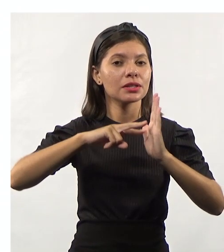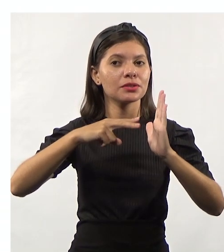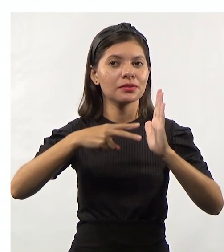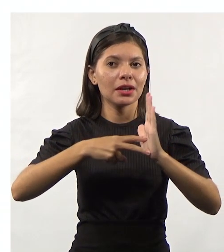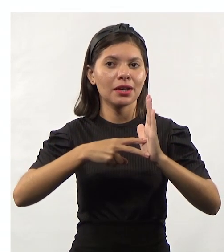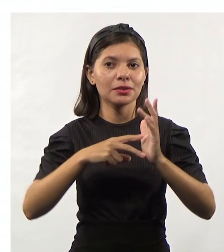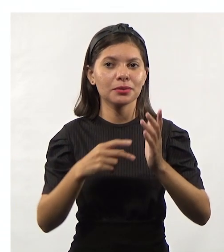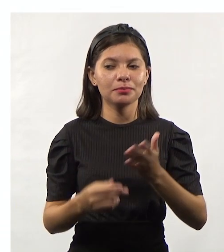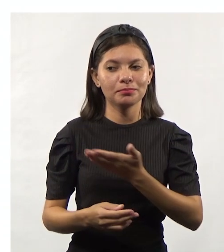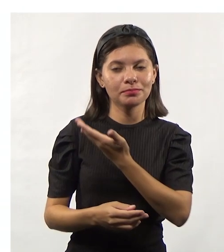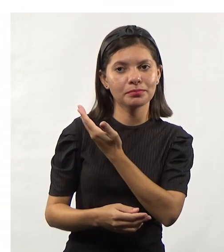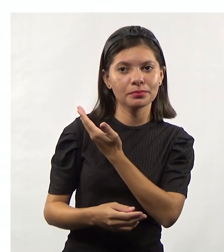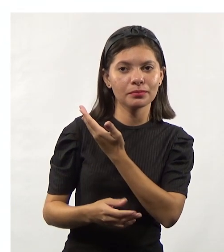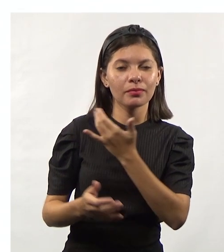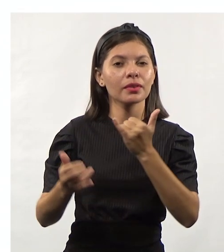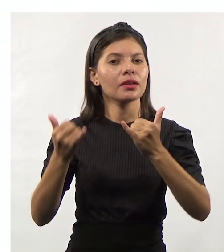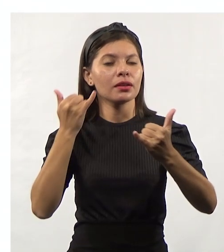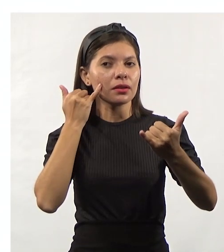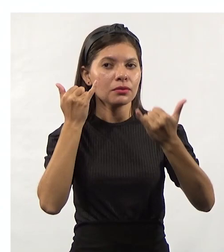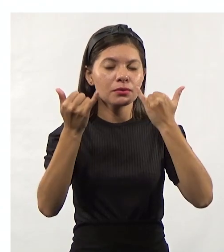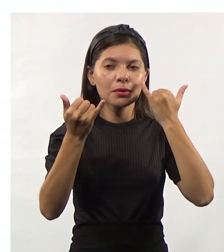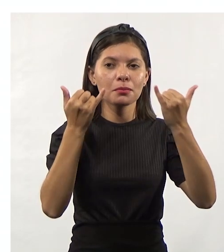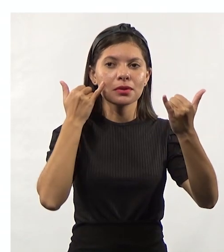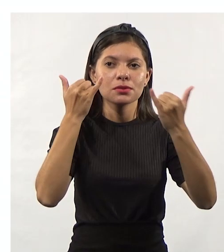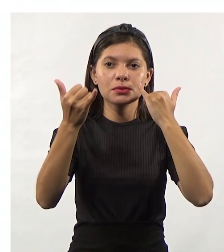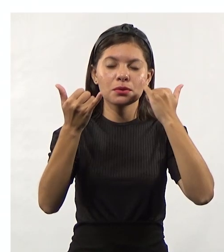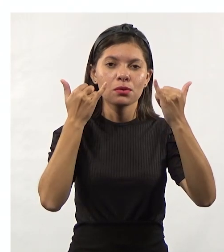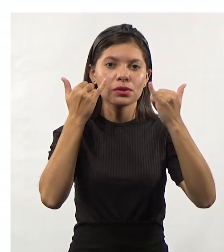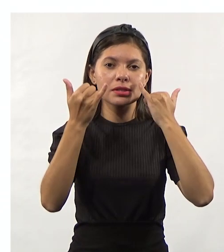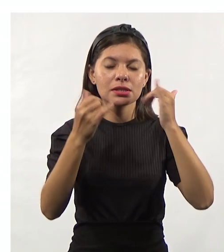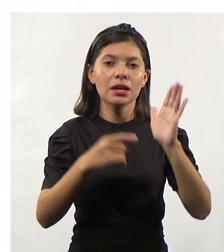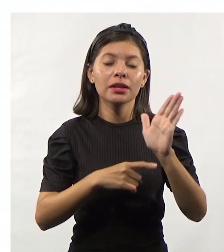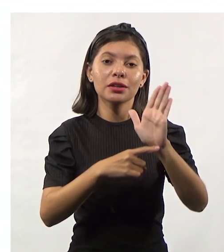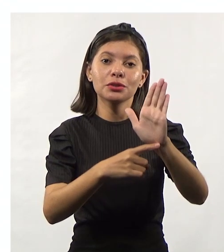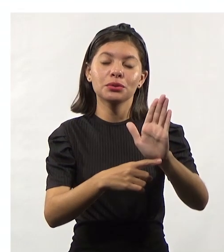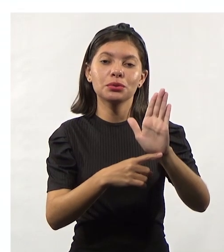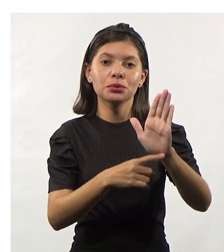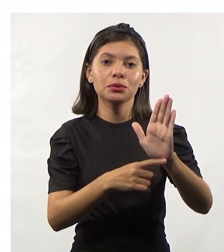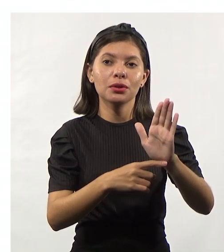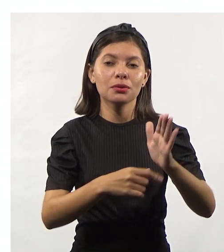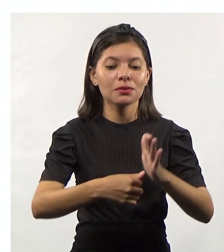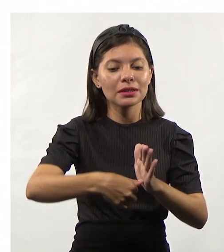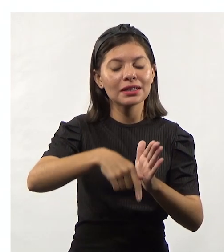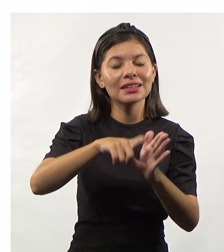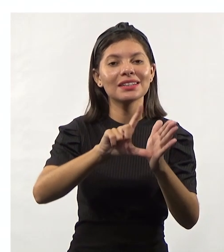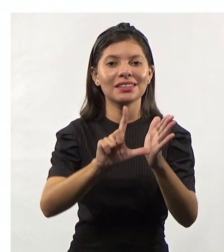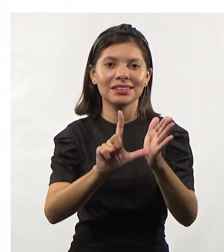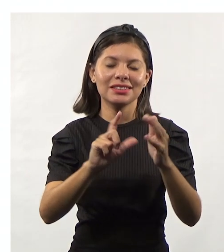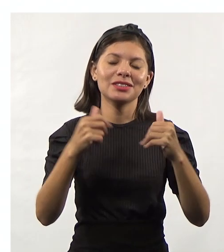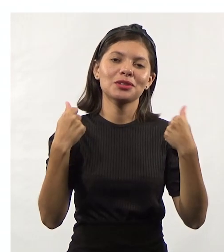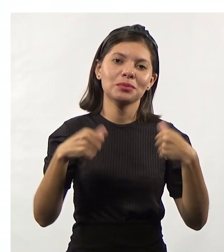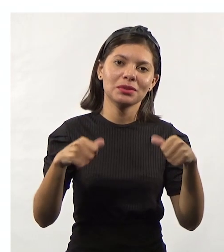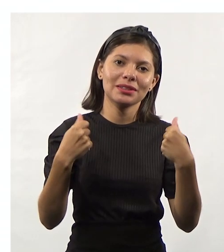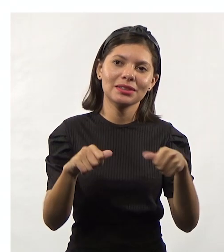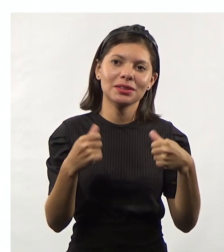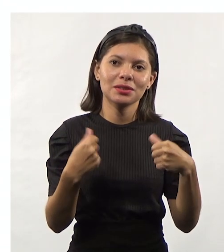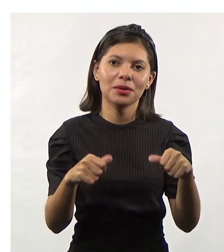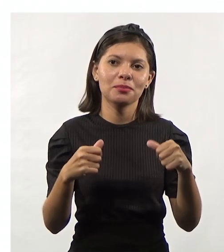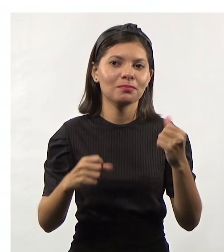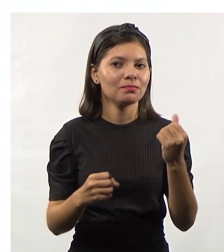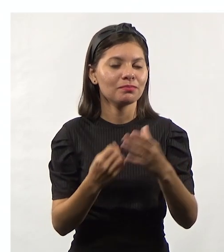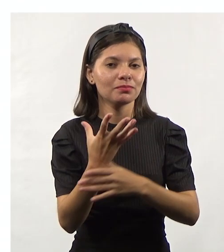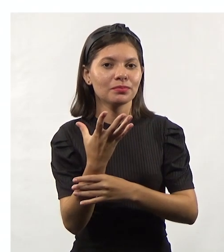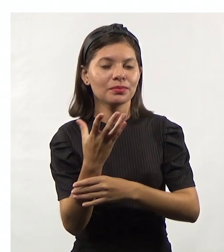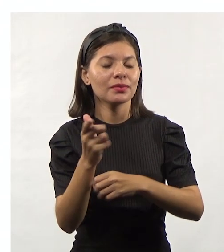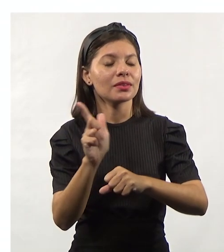Proativo, propositivo, né? Com informações que auxiliam a antecipação das necessidades que